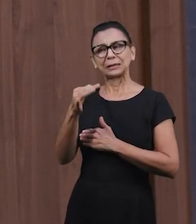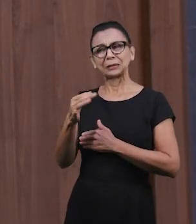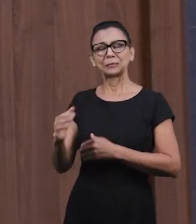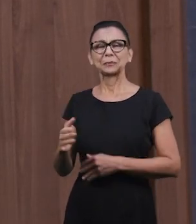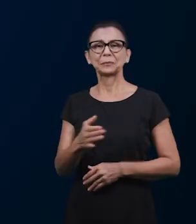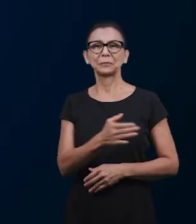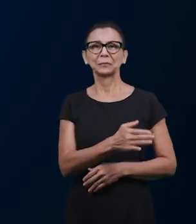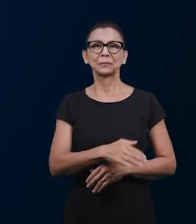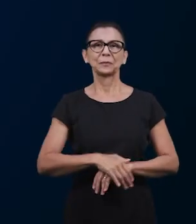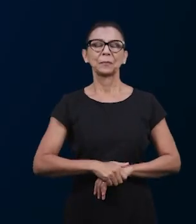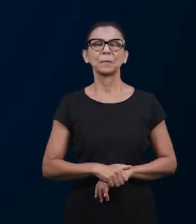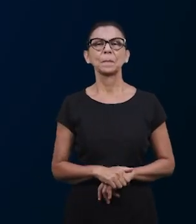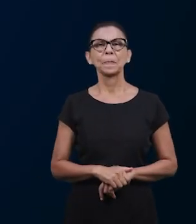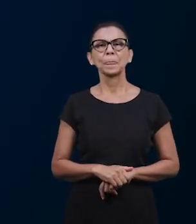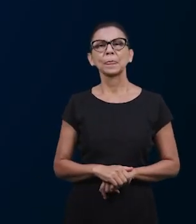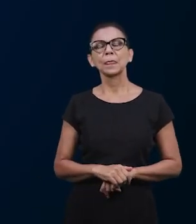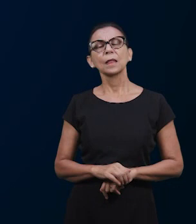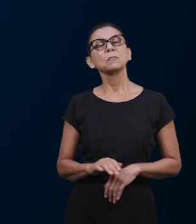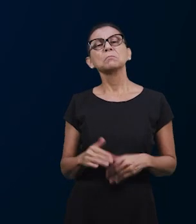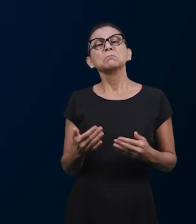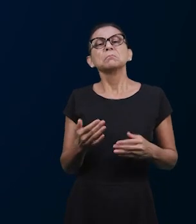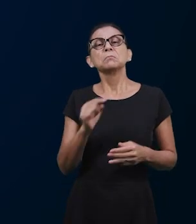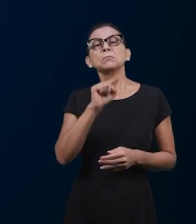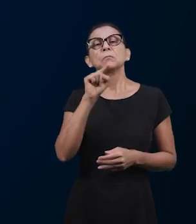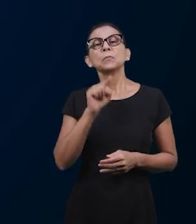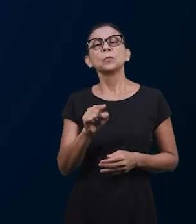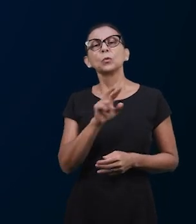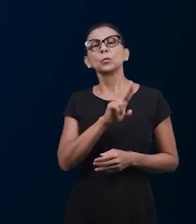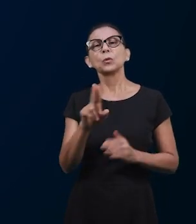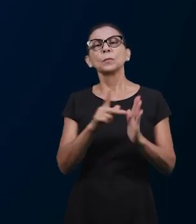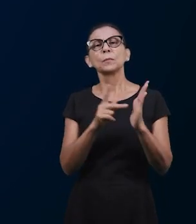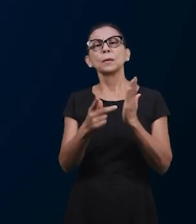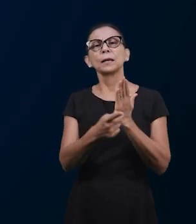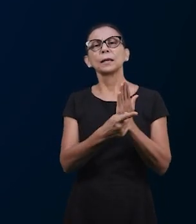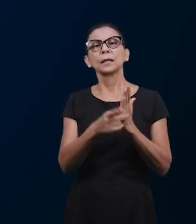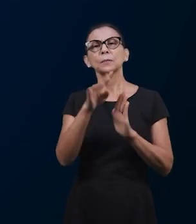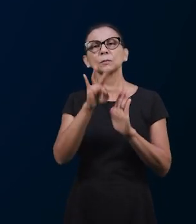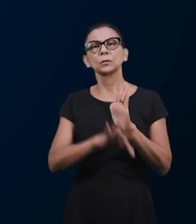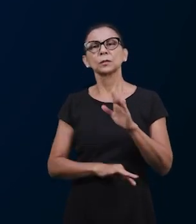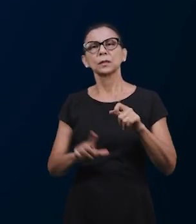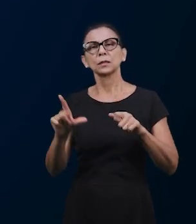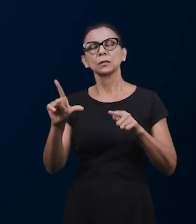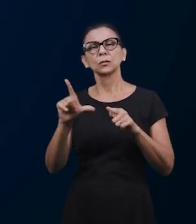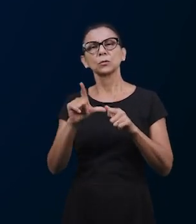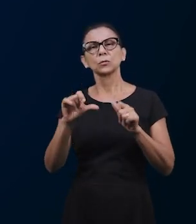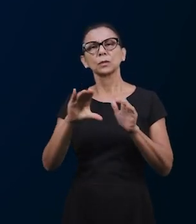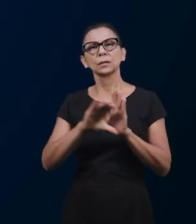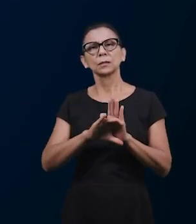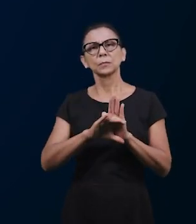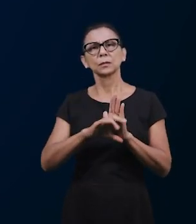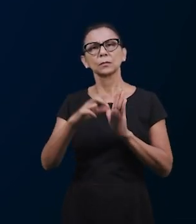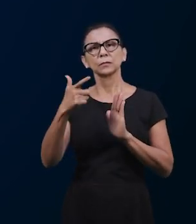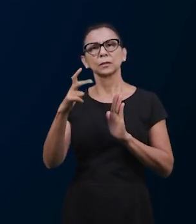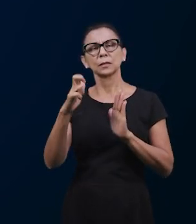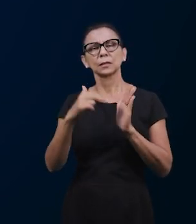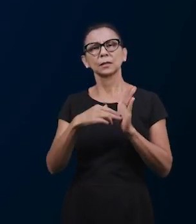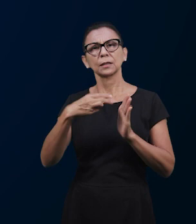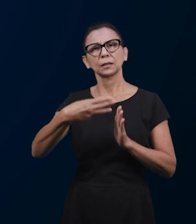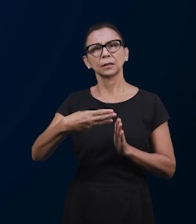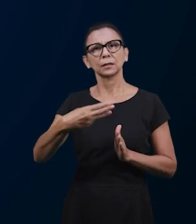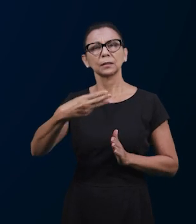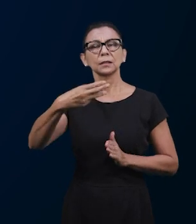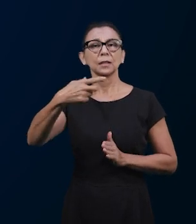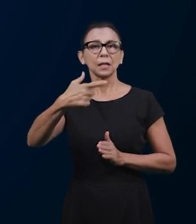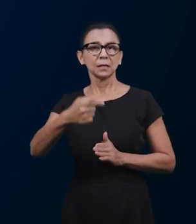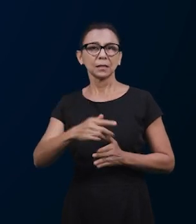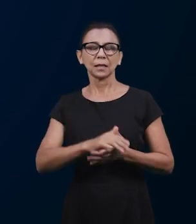certinho. Qual é o nome da parábola que está escrita no texto do Evangelho de Lucas 10, 25 a 37? O